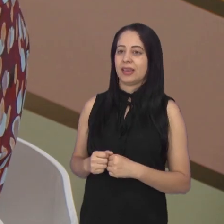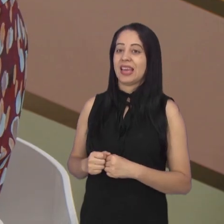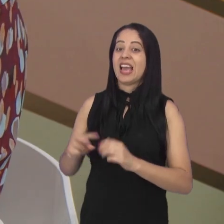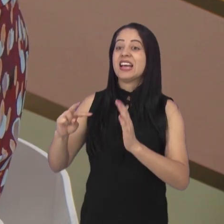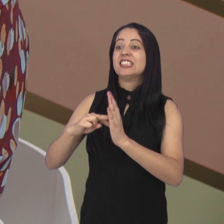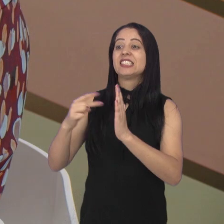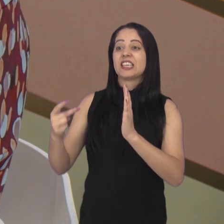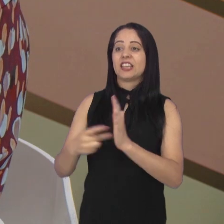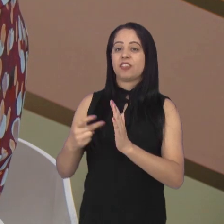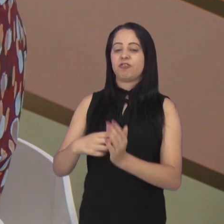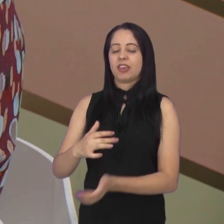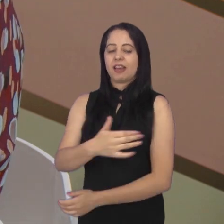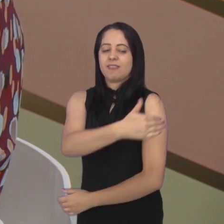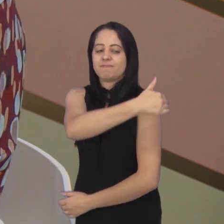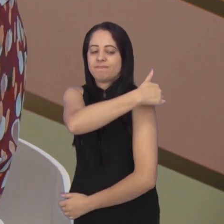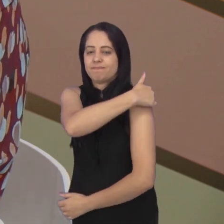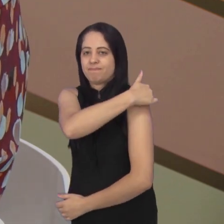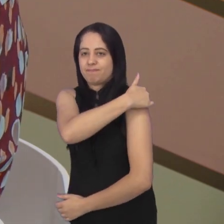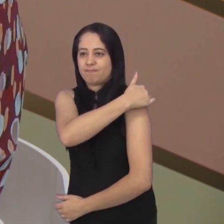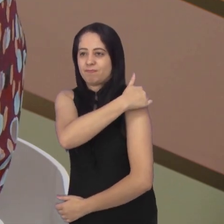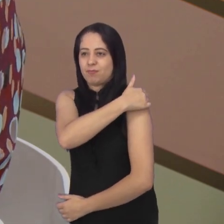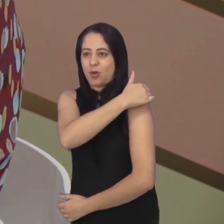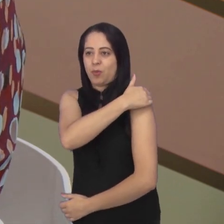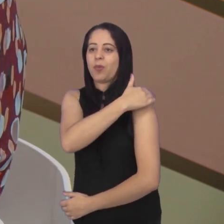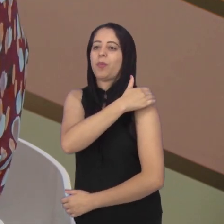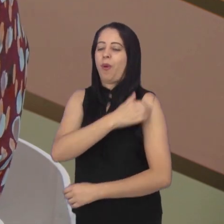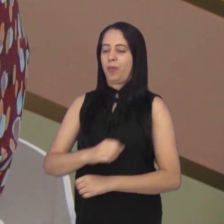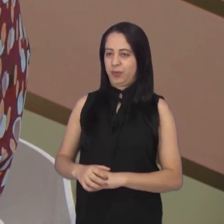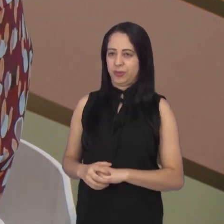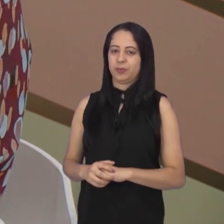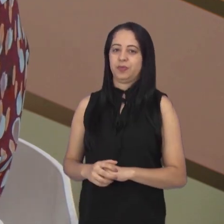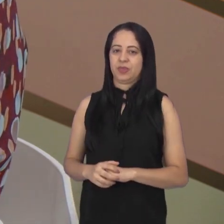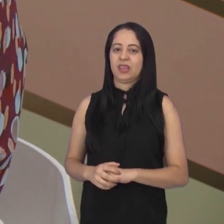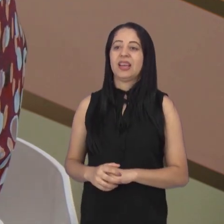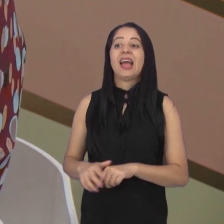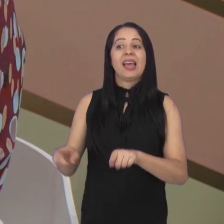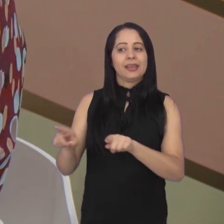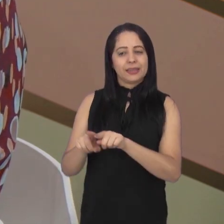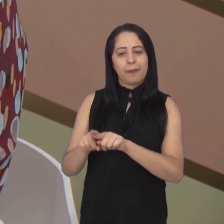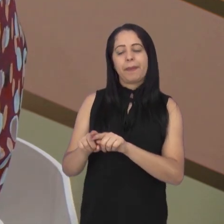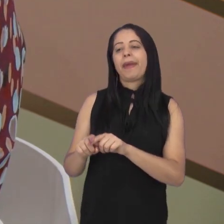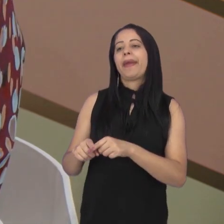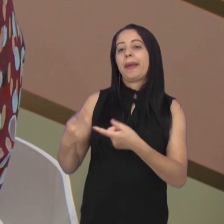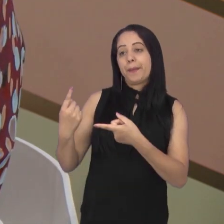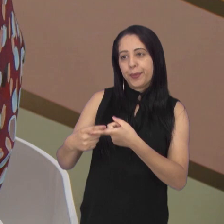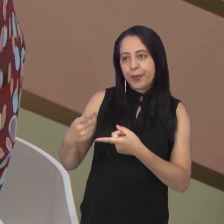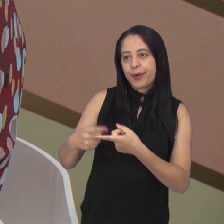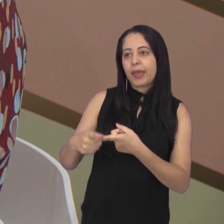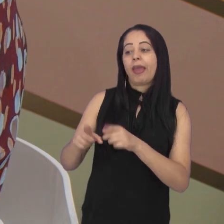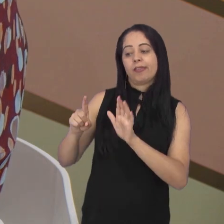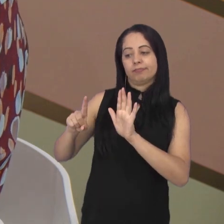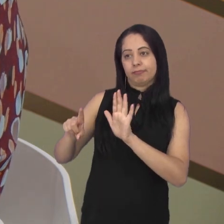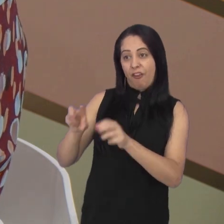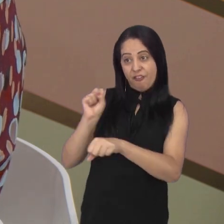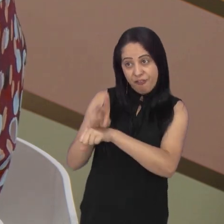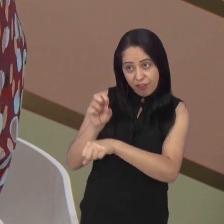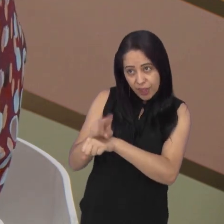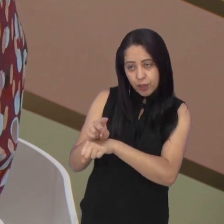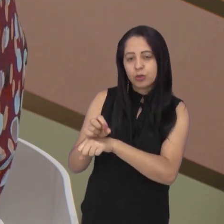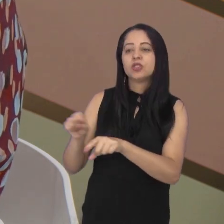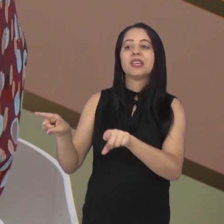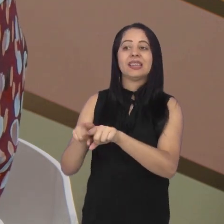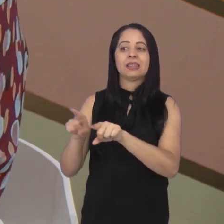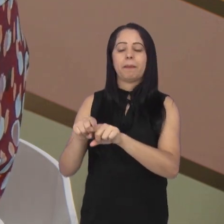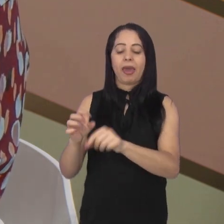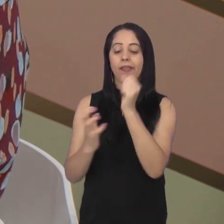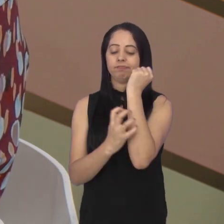uma inflamação dos brônquios lá na região pulmonar. E também está relacionado tanto com os processos infecciosos, também com